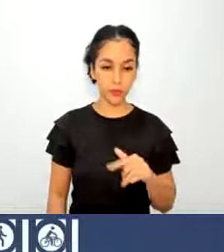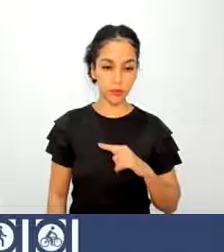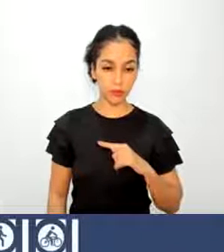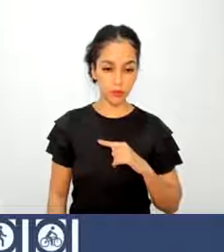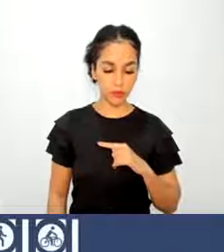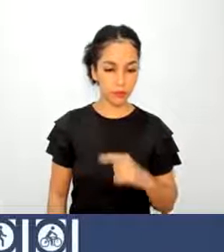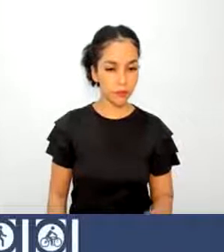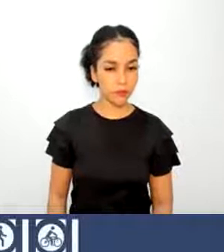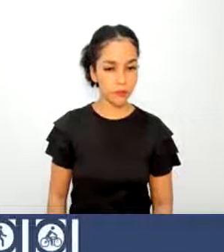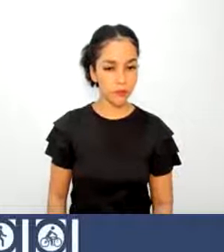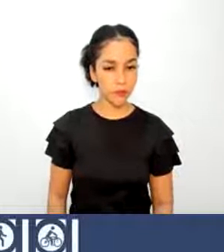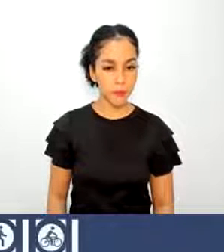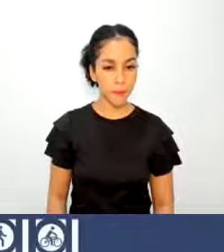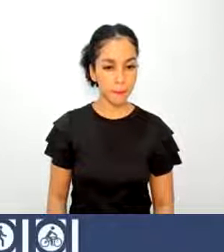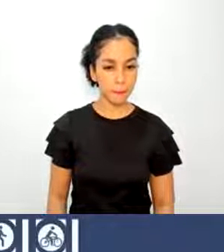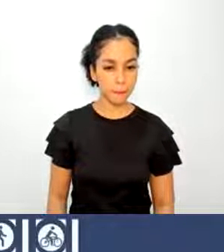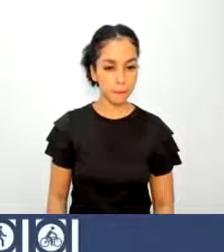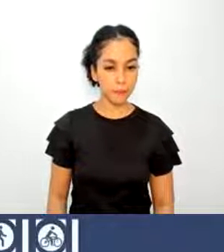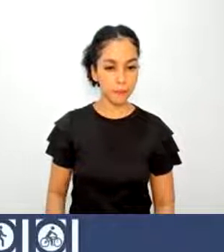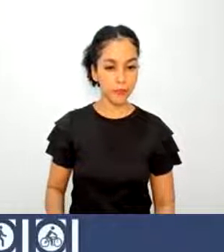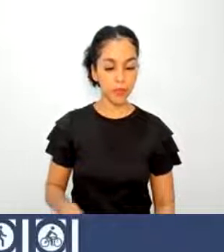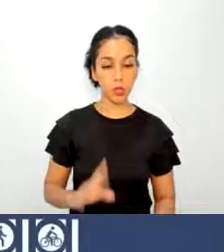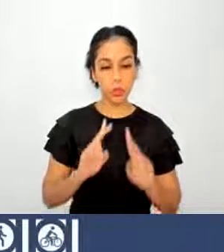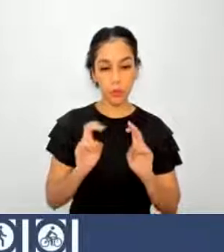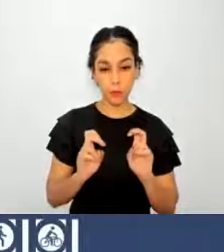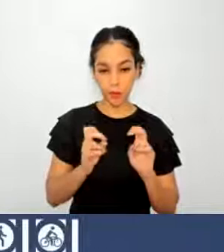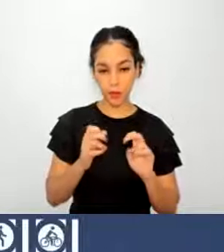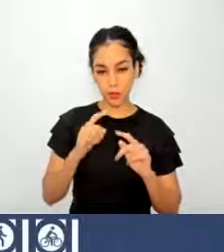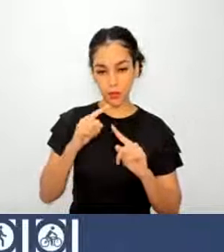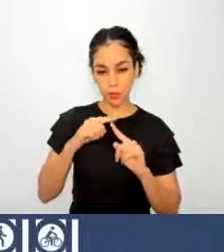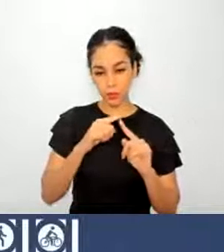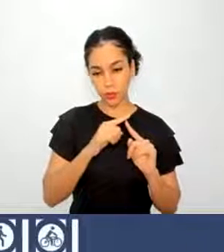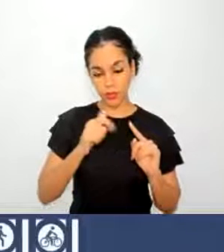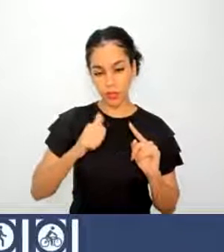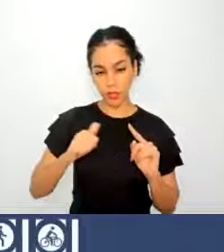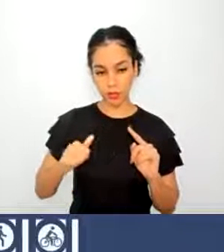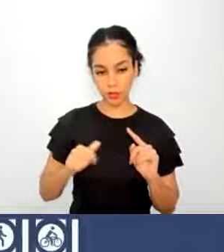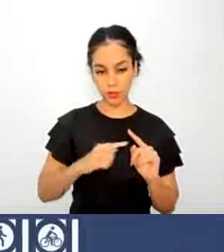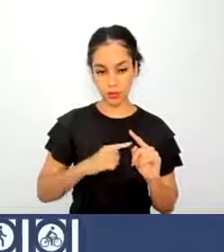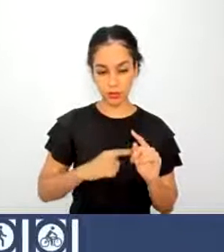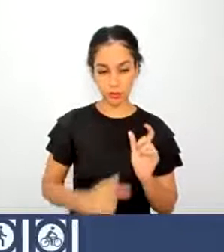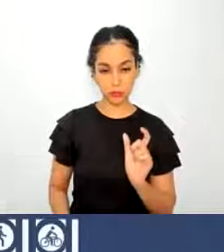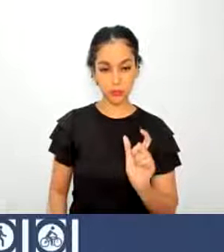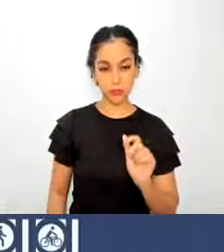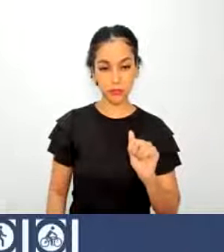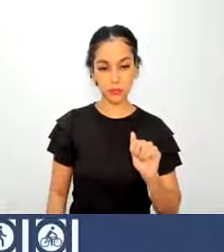de análise, de categorias de análise, se não me engano, usa a palavra acupuntura. Uhum.